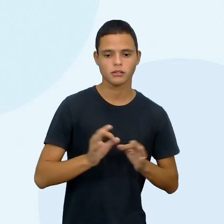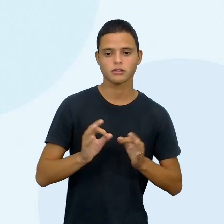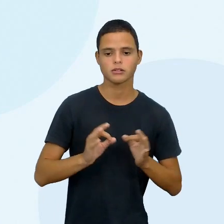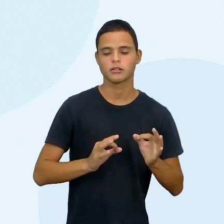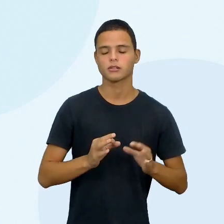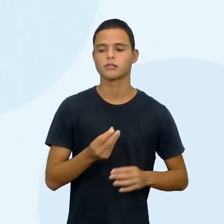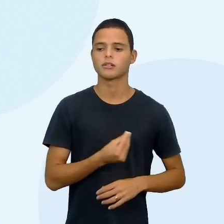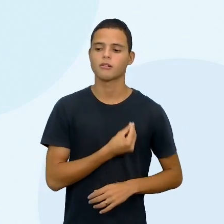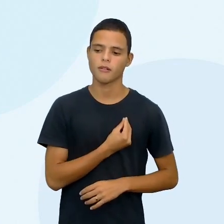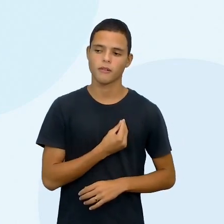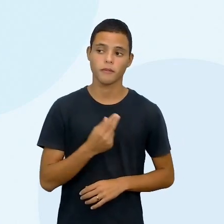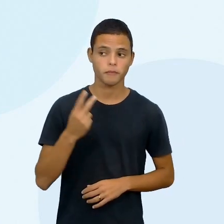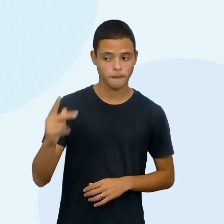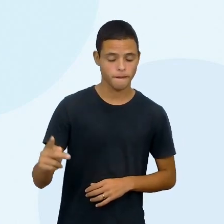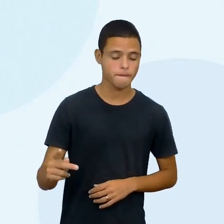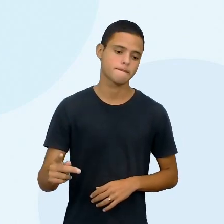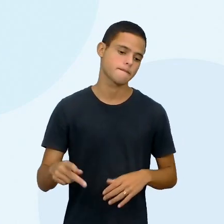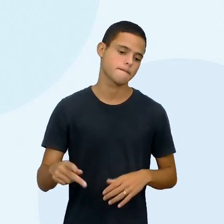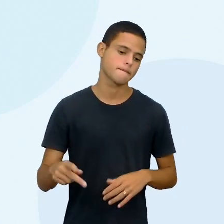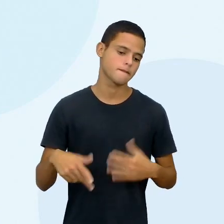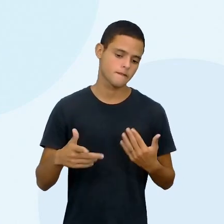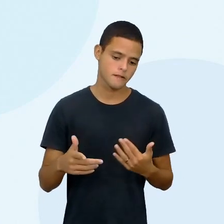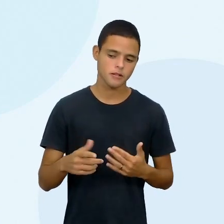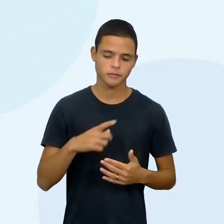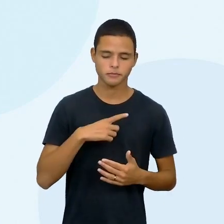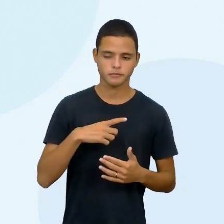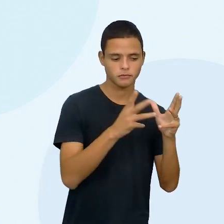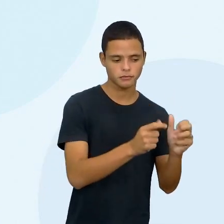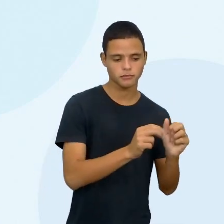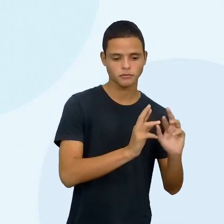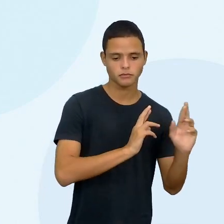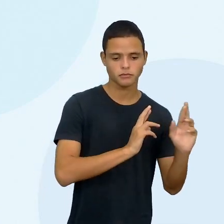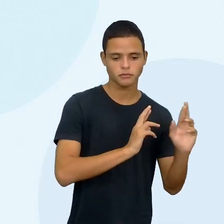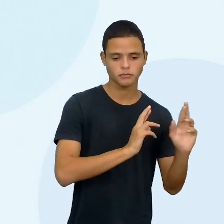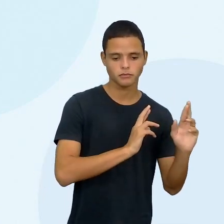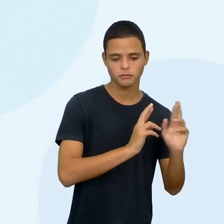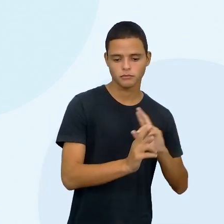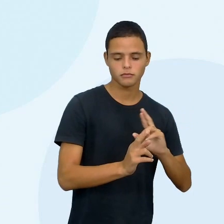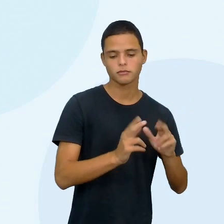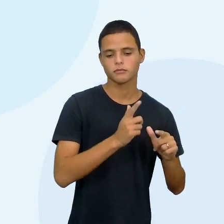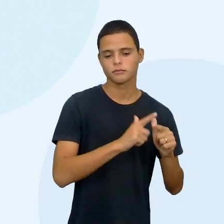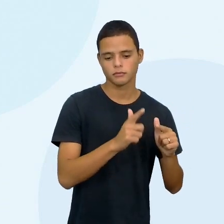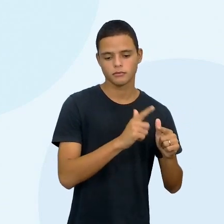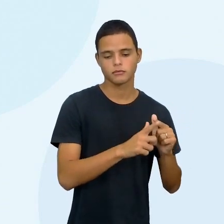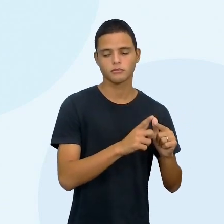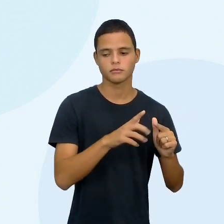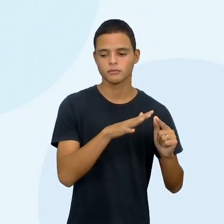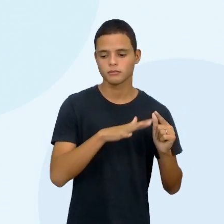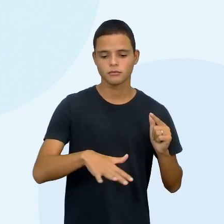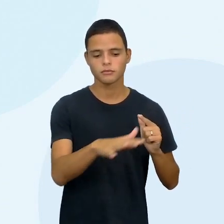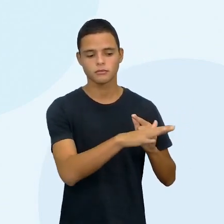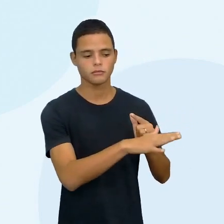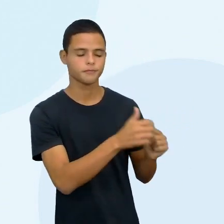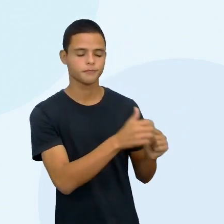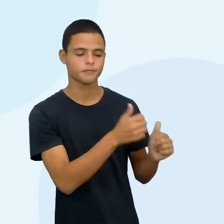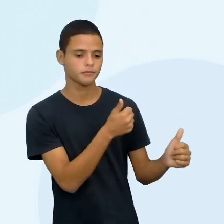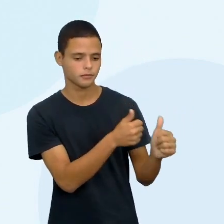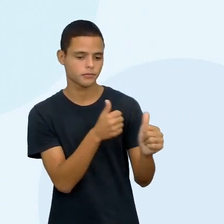seu projeto, que seja um projeto inovador, que atenda às demandas dos problemas que estejam envoltas, né,